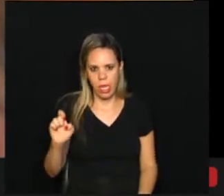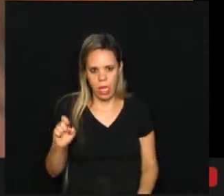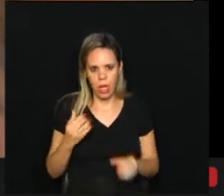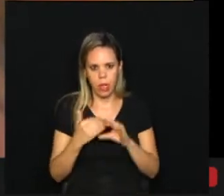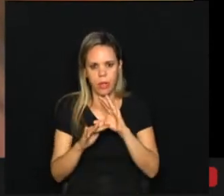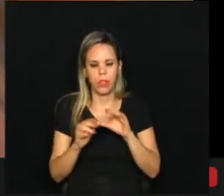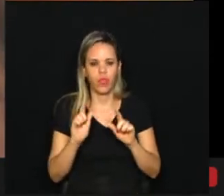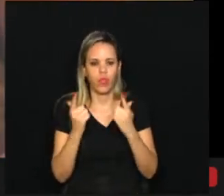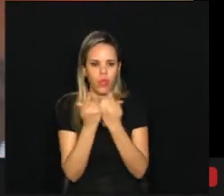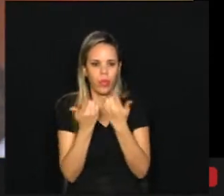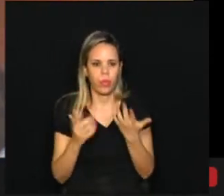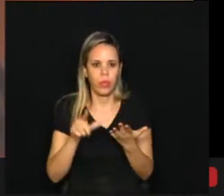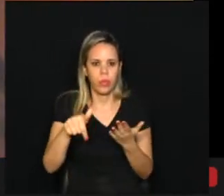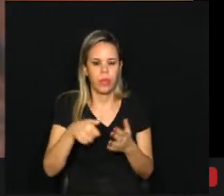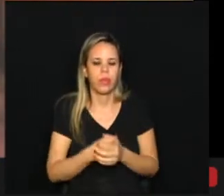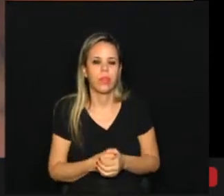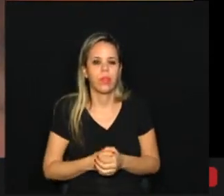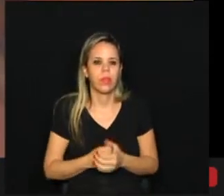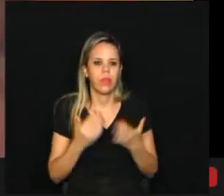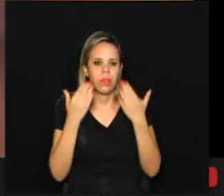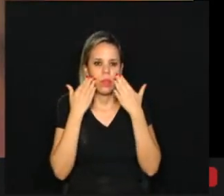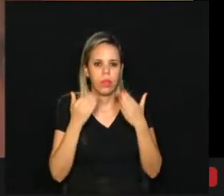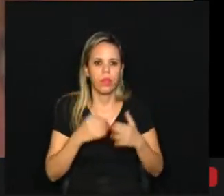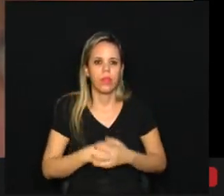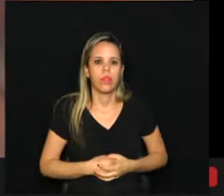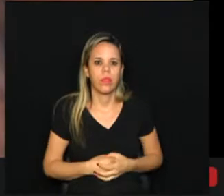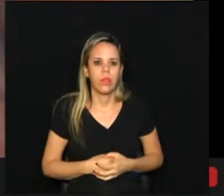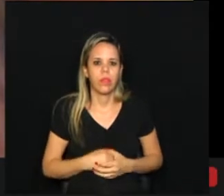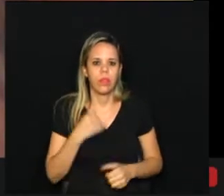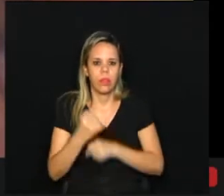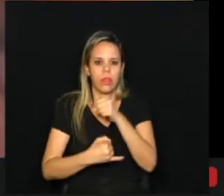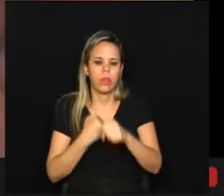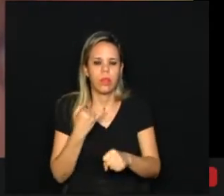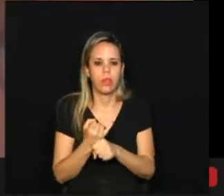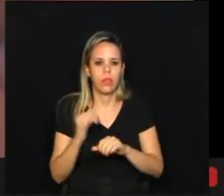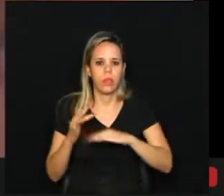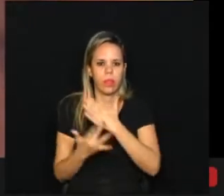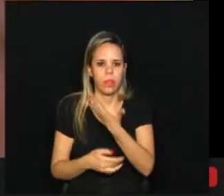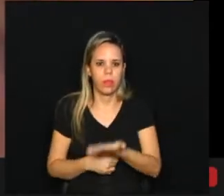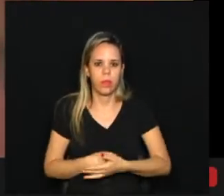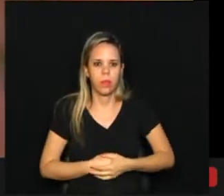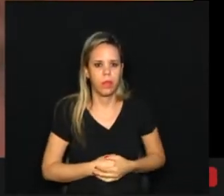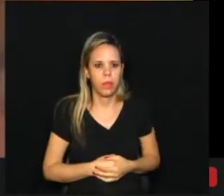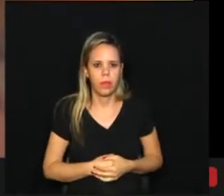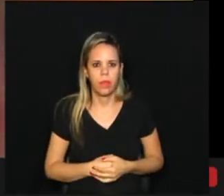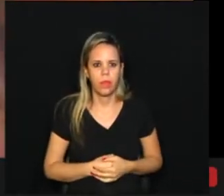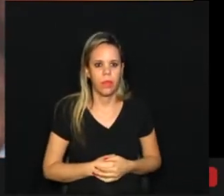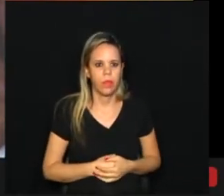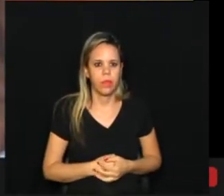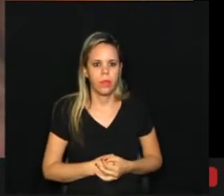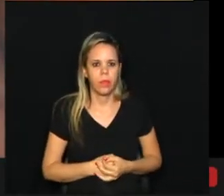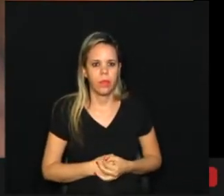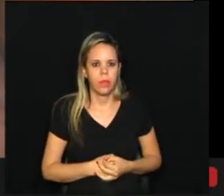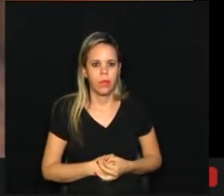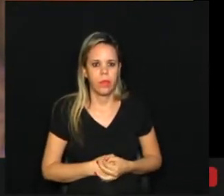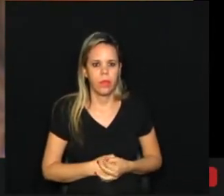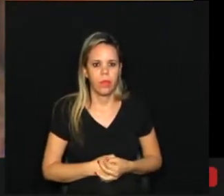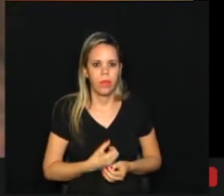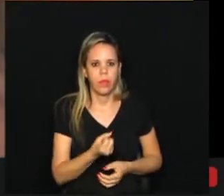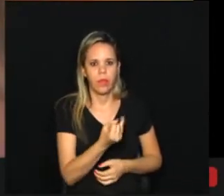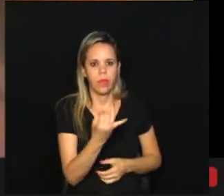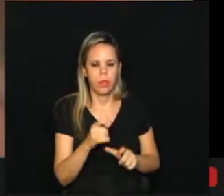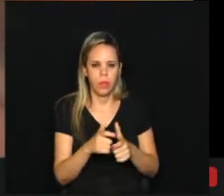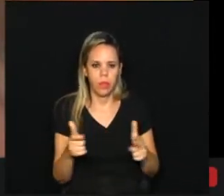no grupo e depois expôs isso na internet, nas redes sociais dela. E aí acabou tomando uma proporção